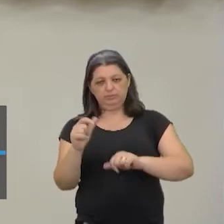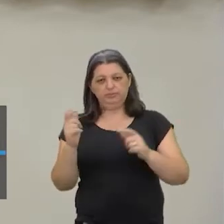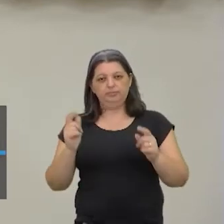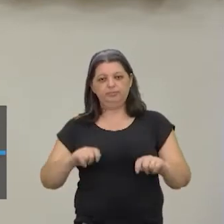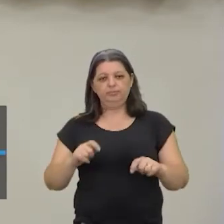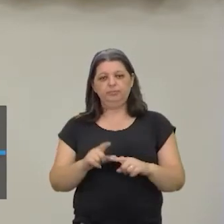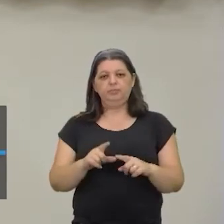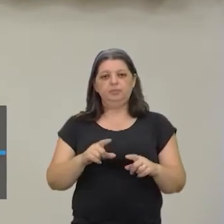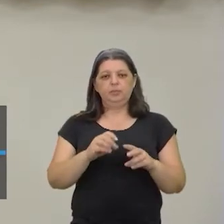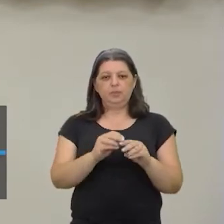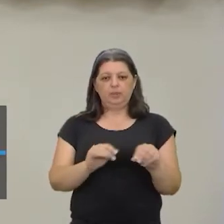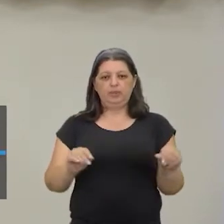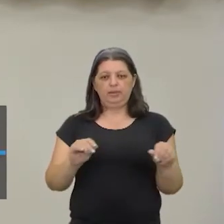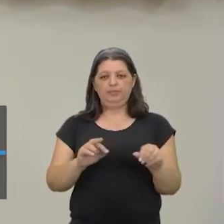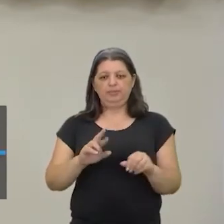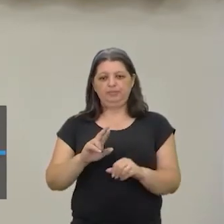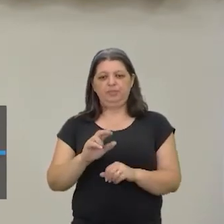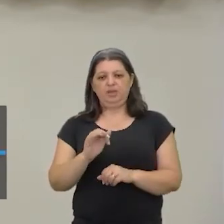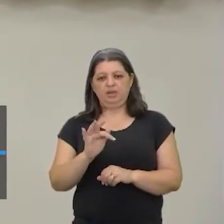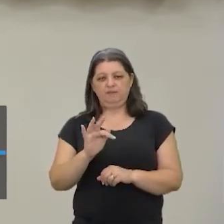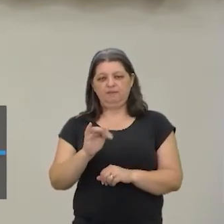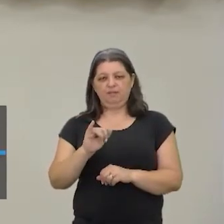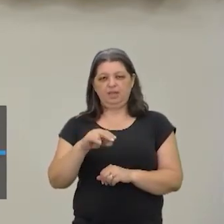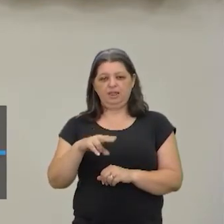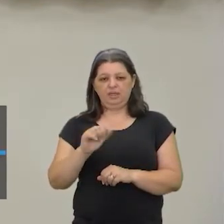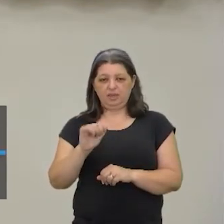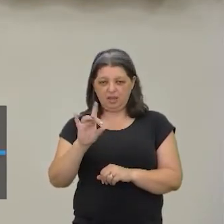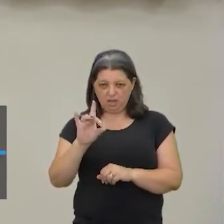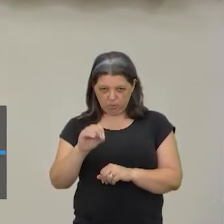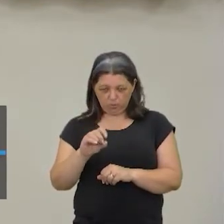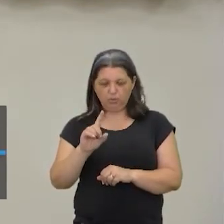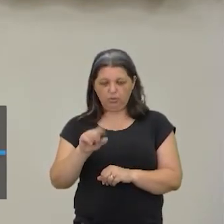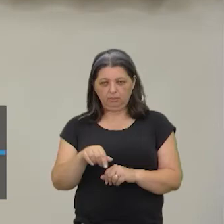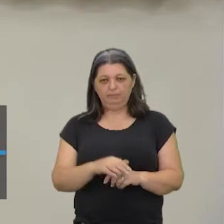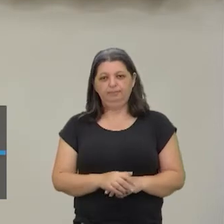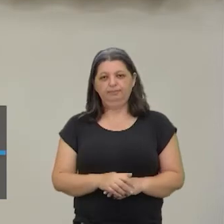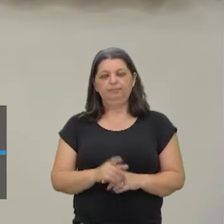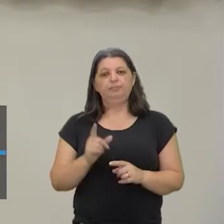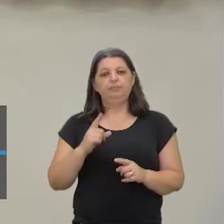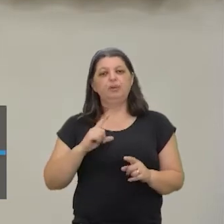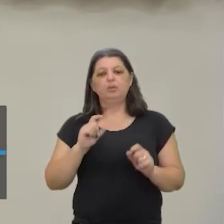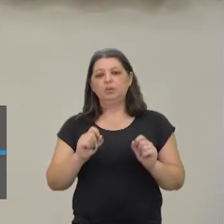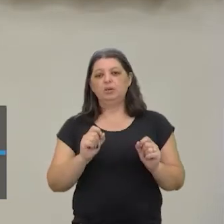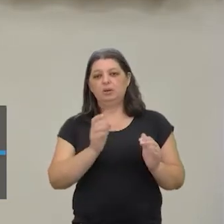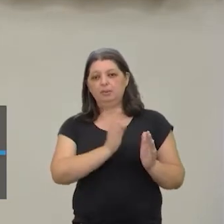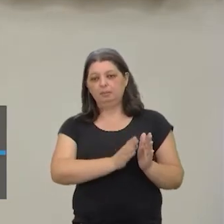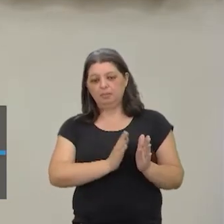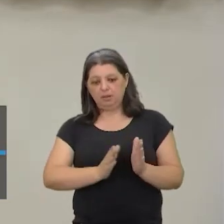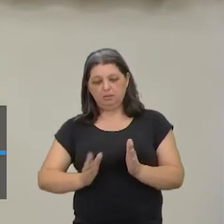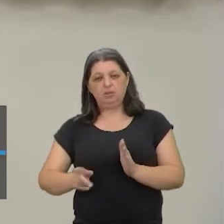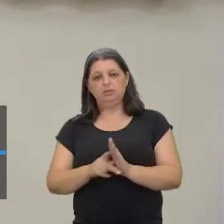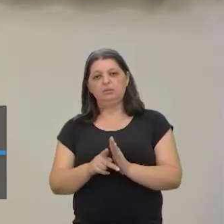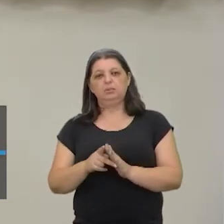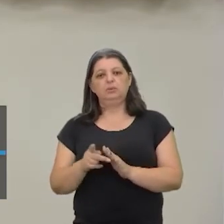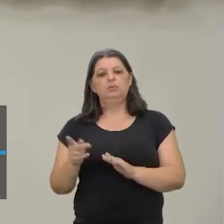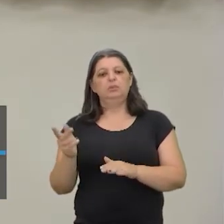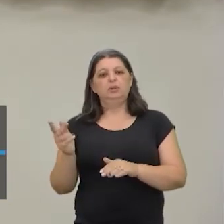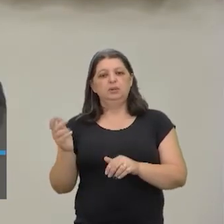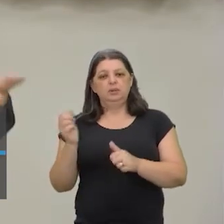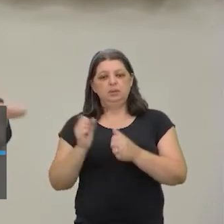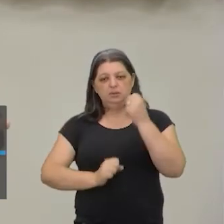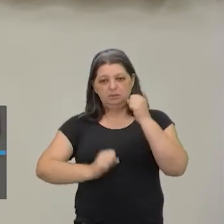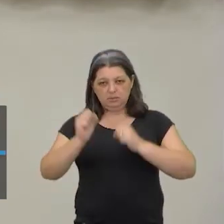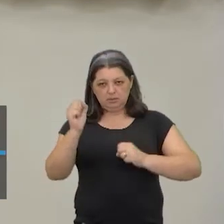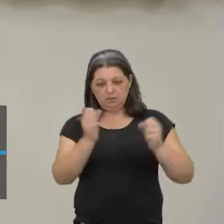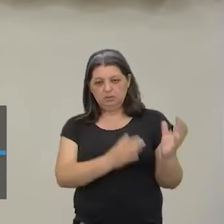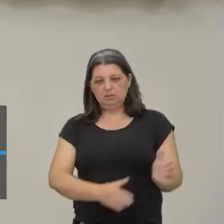escrito na embalagem, açúcar refinado. Então, tem um processo que acontece para ela se tornar refinada e o sal também. Então, por isso que